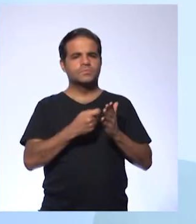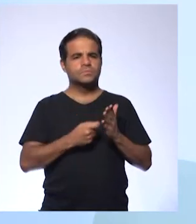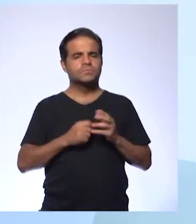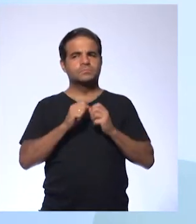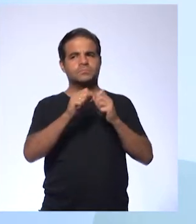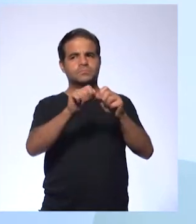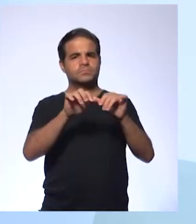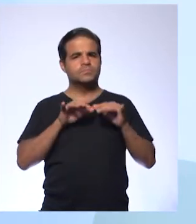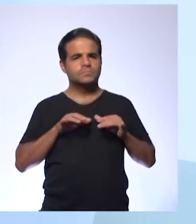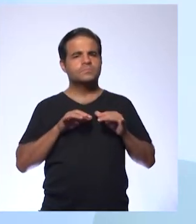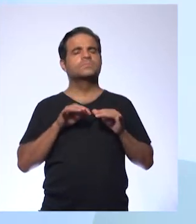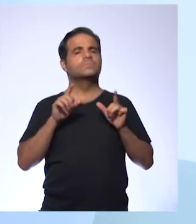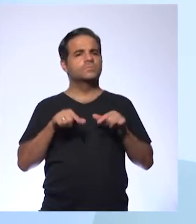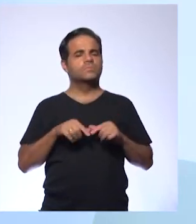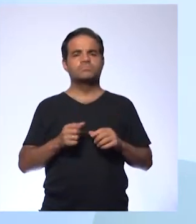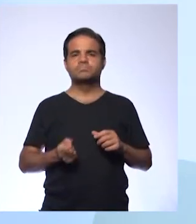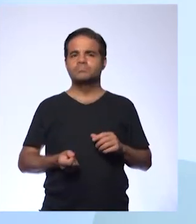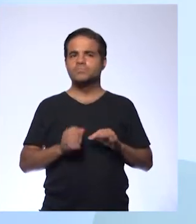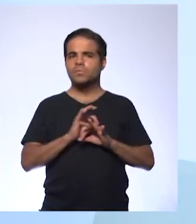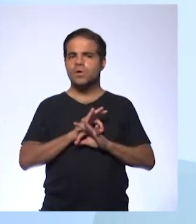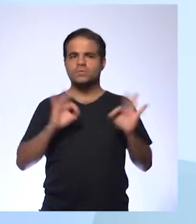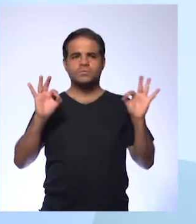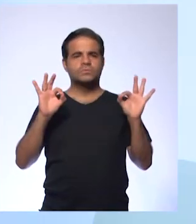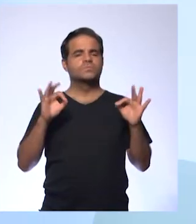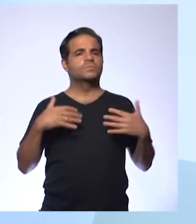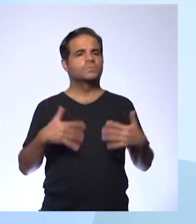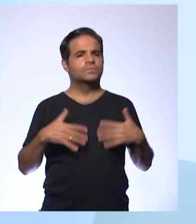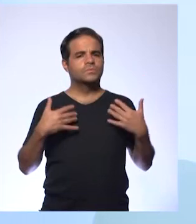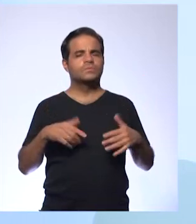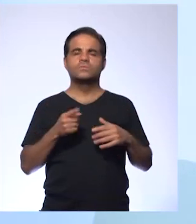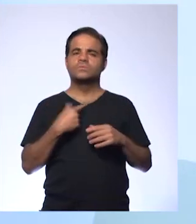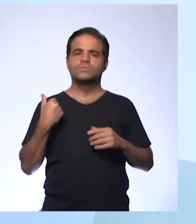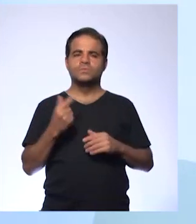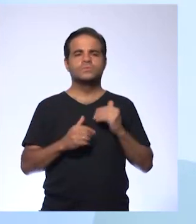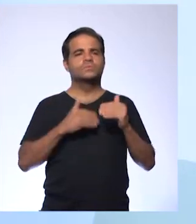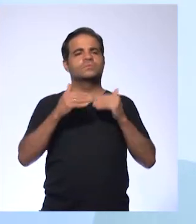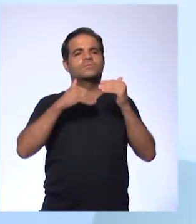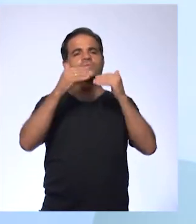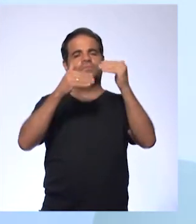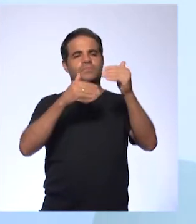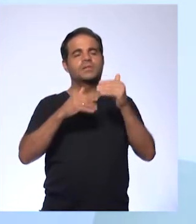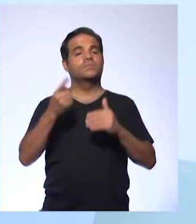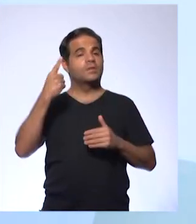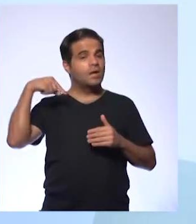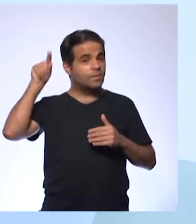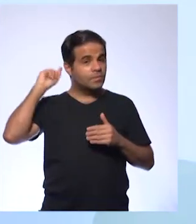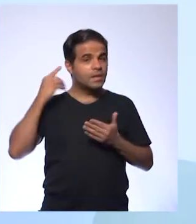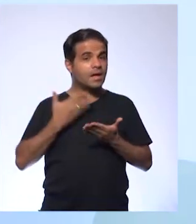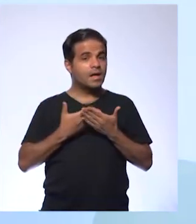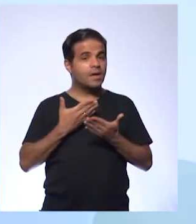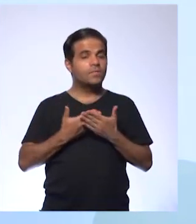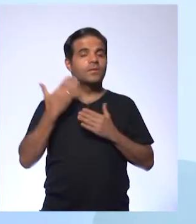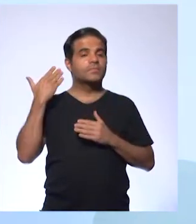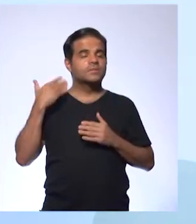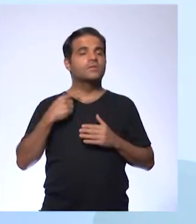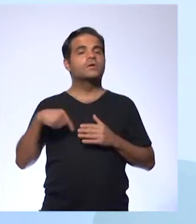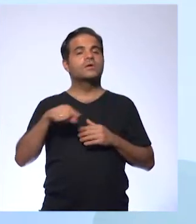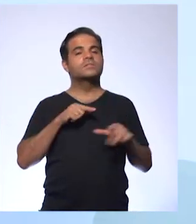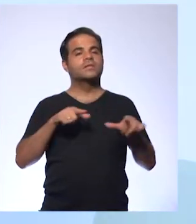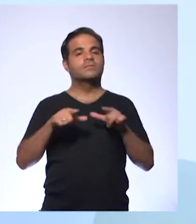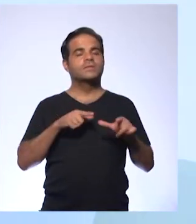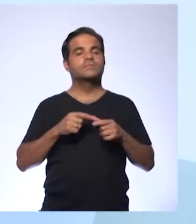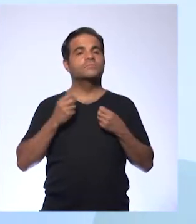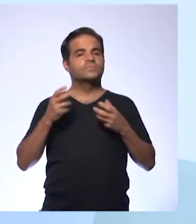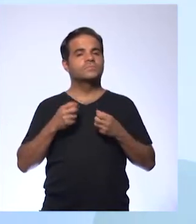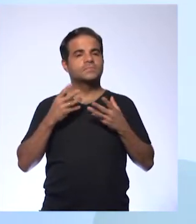sistema, e isso é incrível para a nossa jornada de desenvolvimento. Na aula passada, nós trabalhamos com os dados, né?